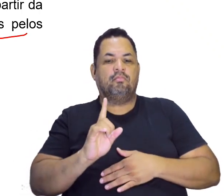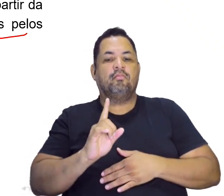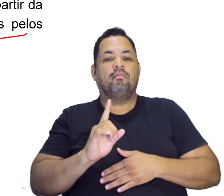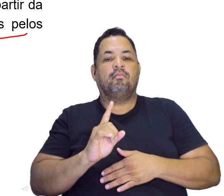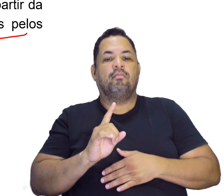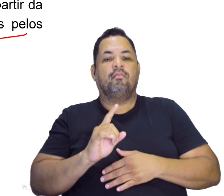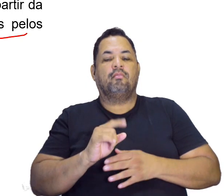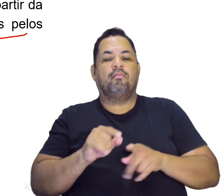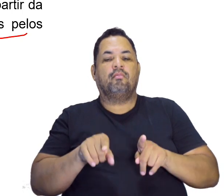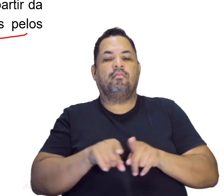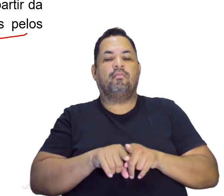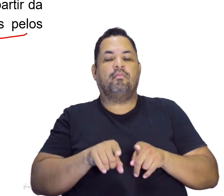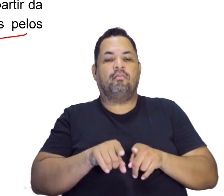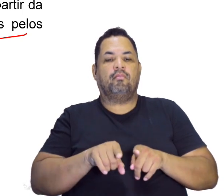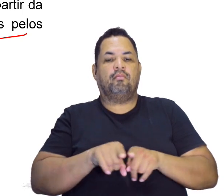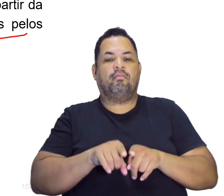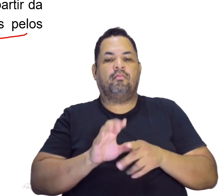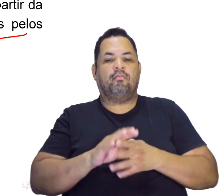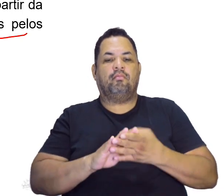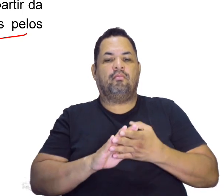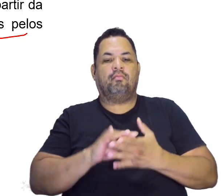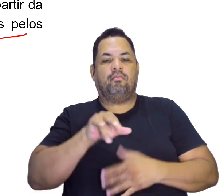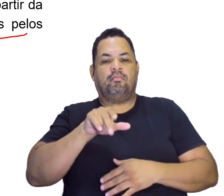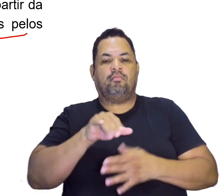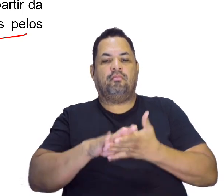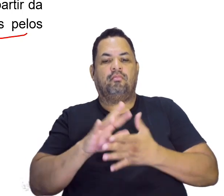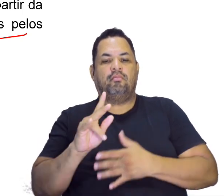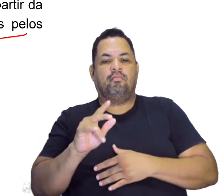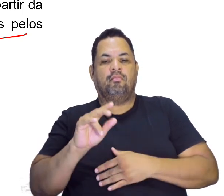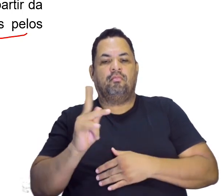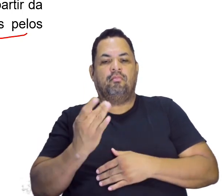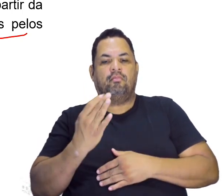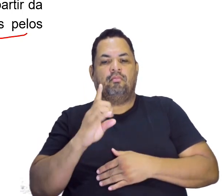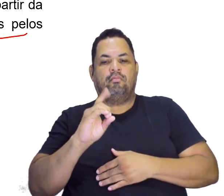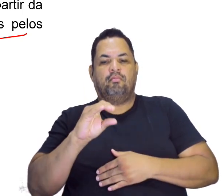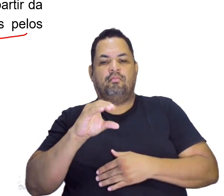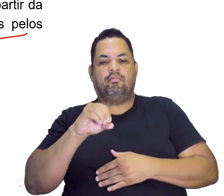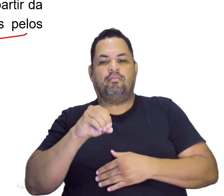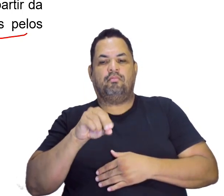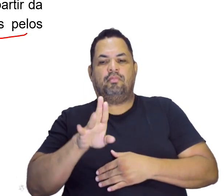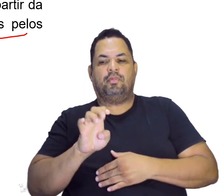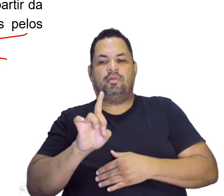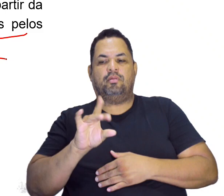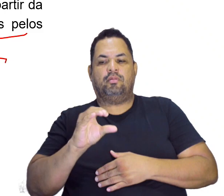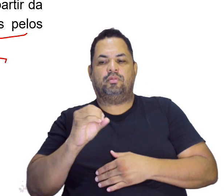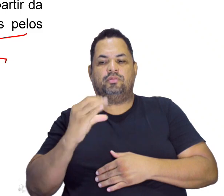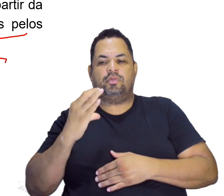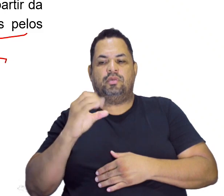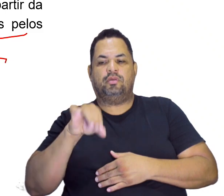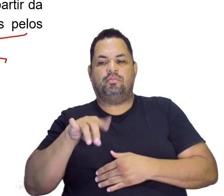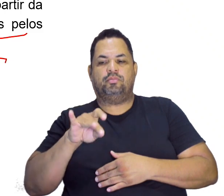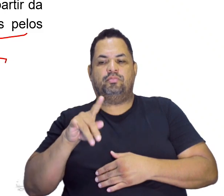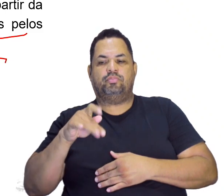não, é outro Décio, e os irmãos Haroldo e Augusto de